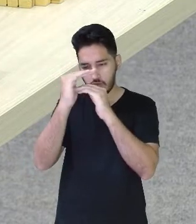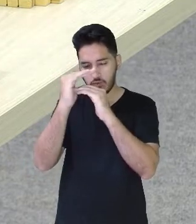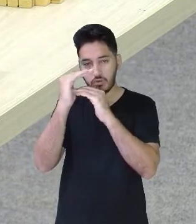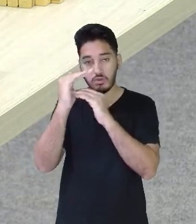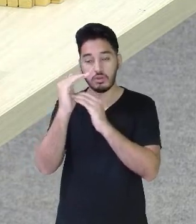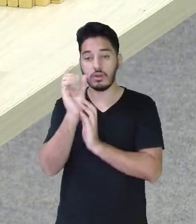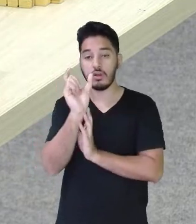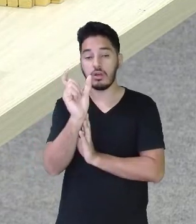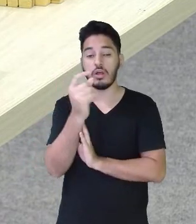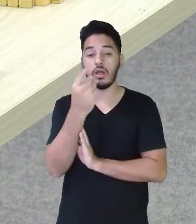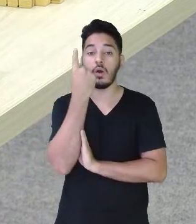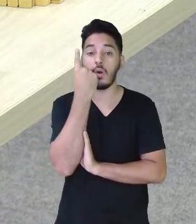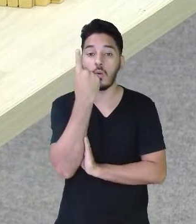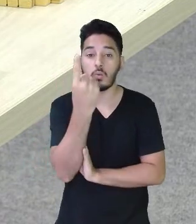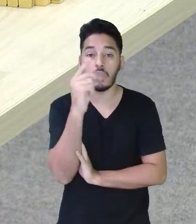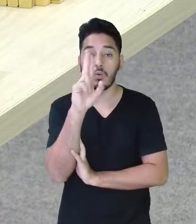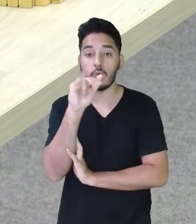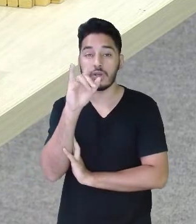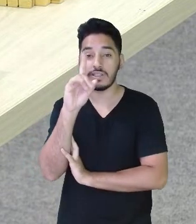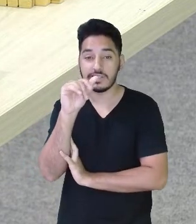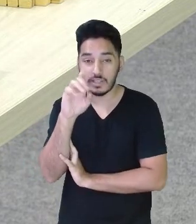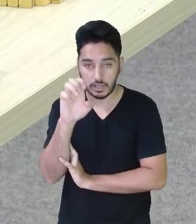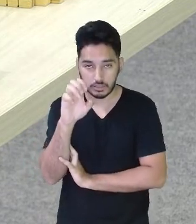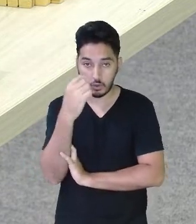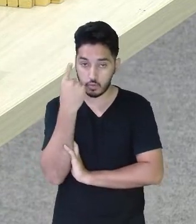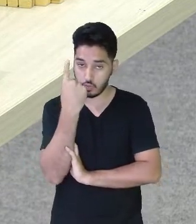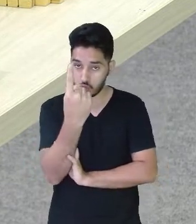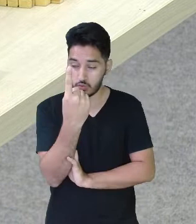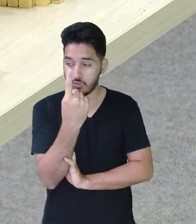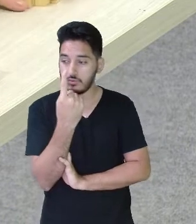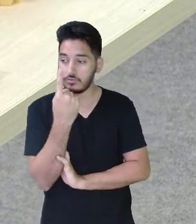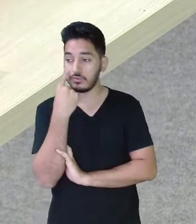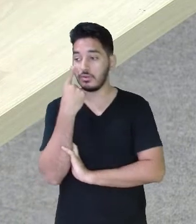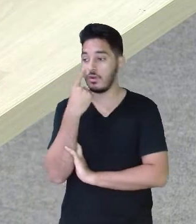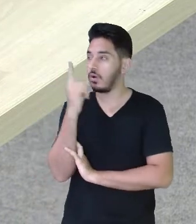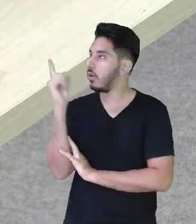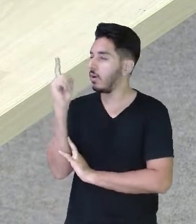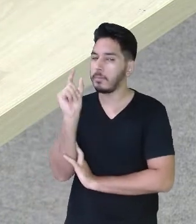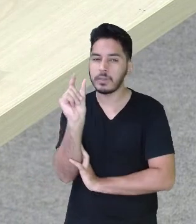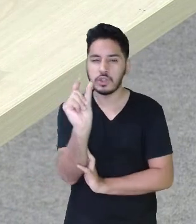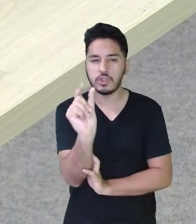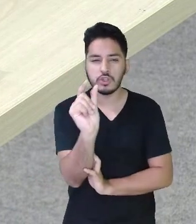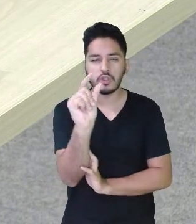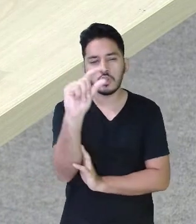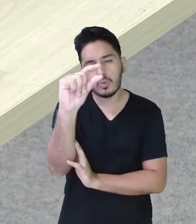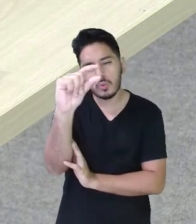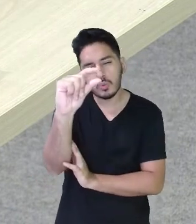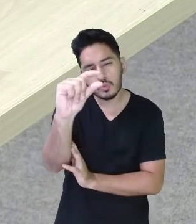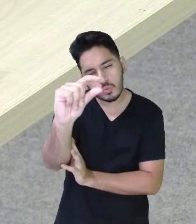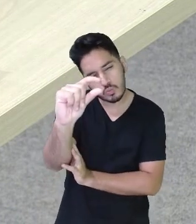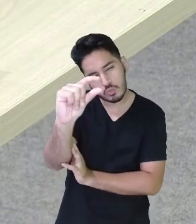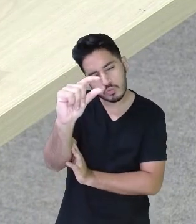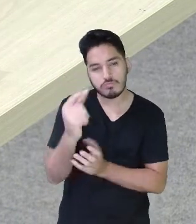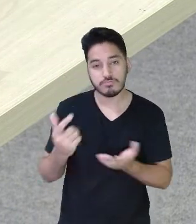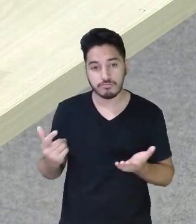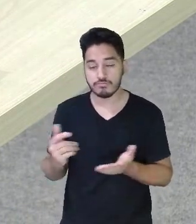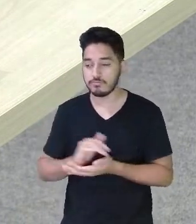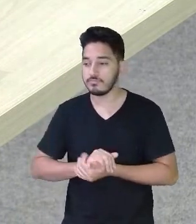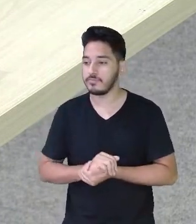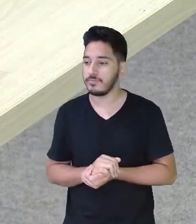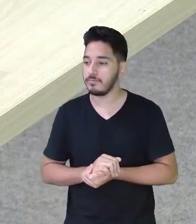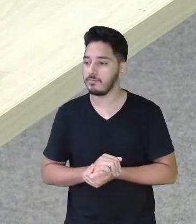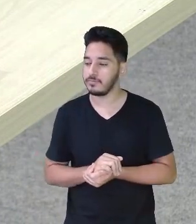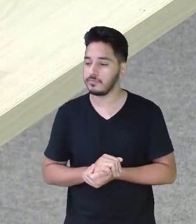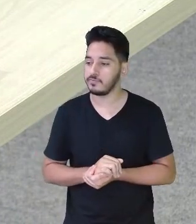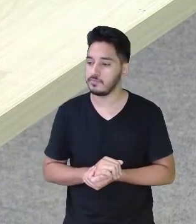ele vale uma unidade. Uma unidade. Olha ele aqui, pequenininho. Olha ele aqui,